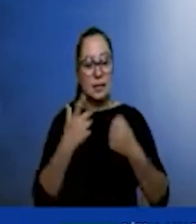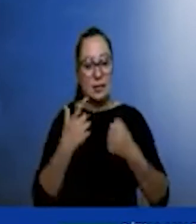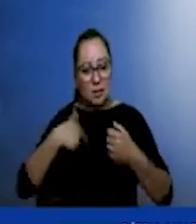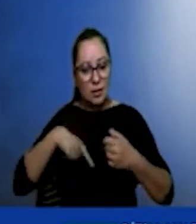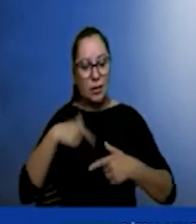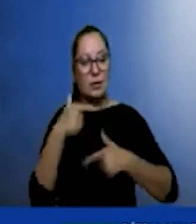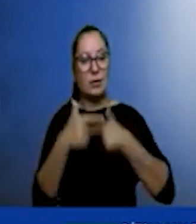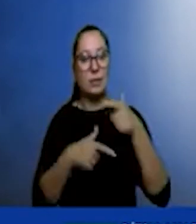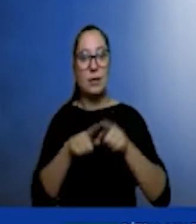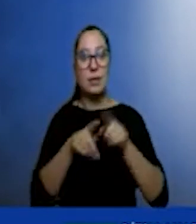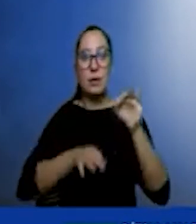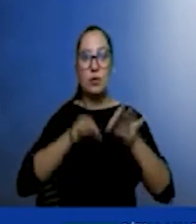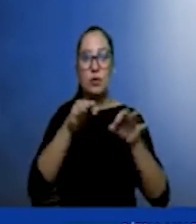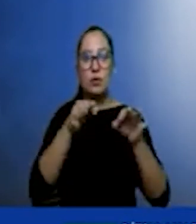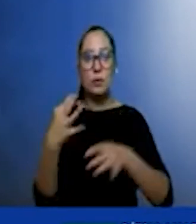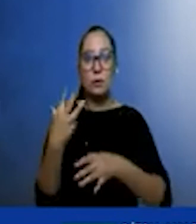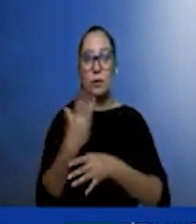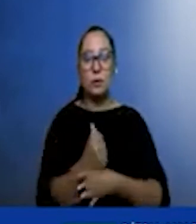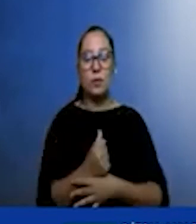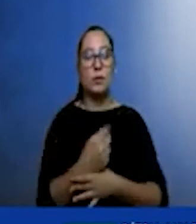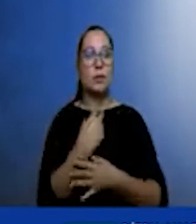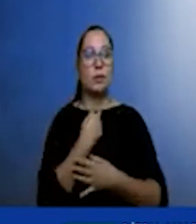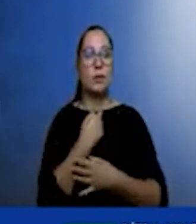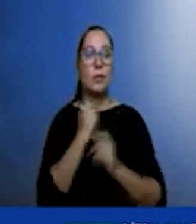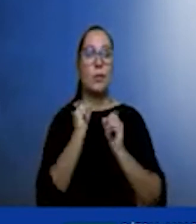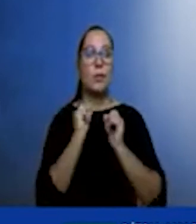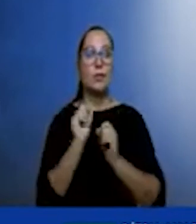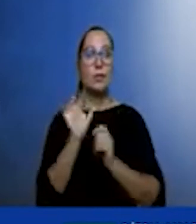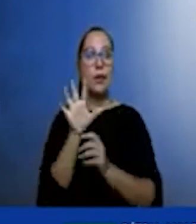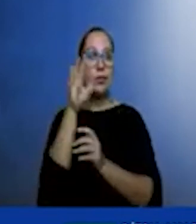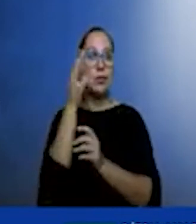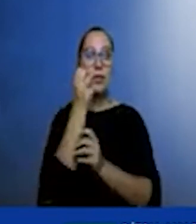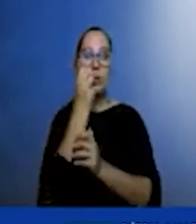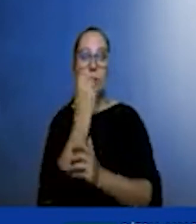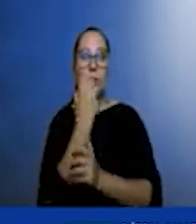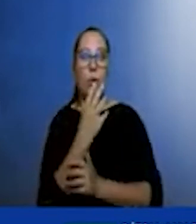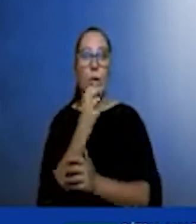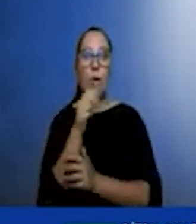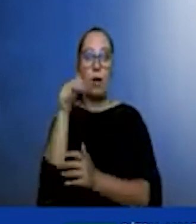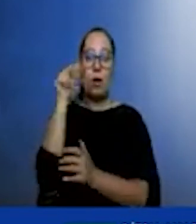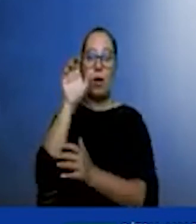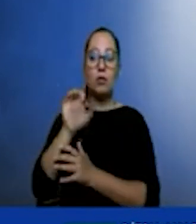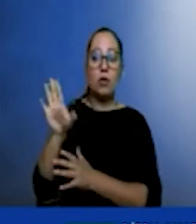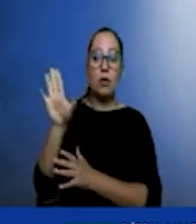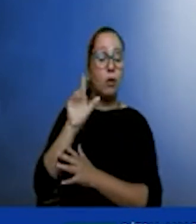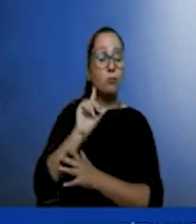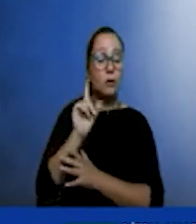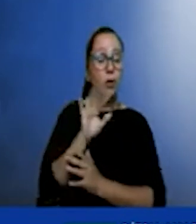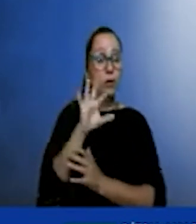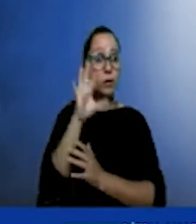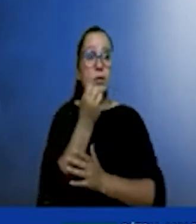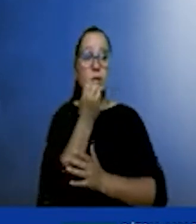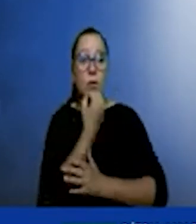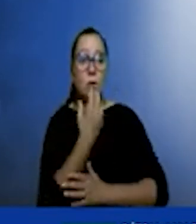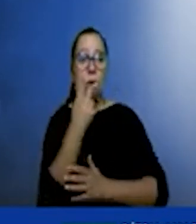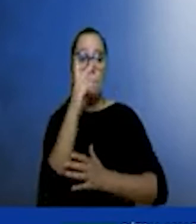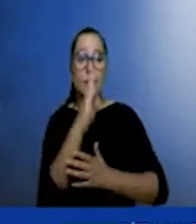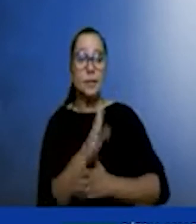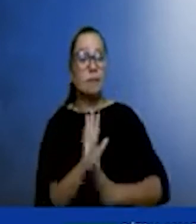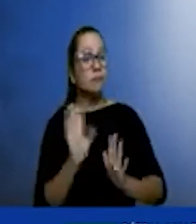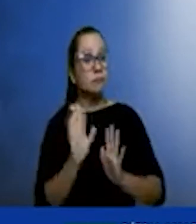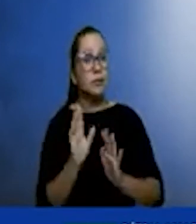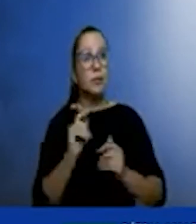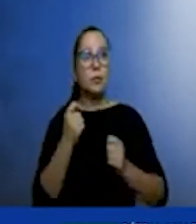para todo mundo. Não pode ser a solução boa para o norte da Europa, não é a solução boa para o Brasil. Então, tem que ser fair